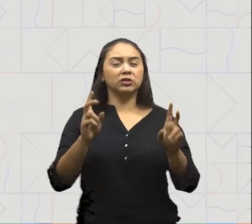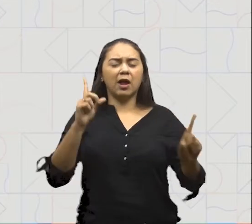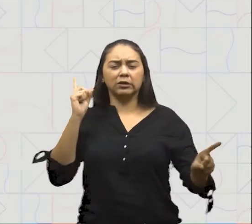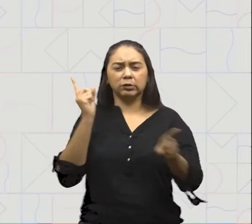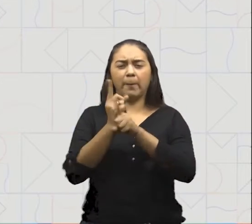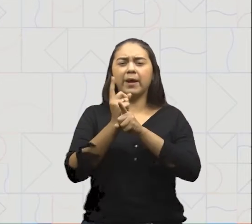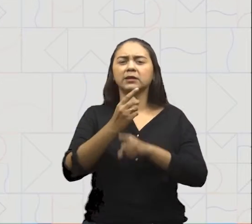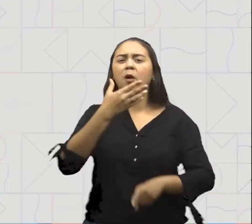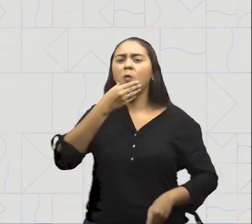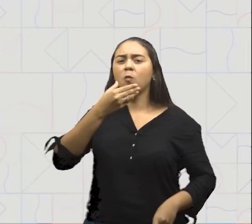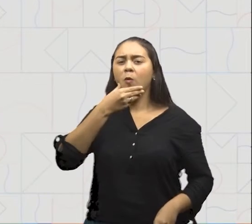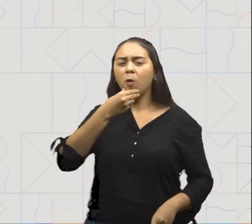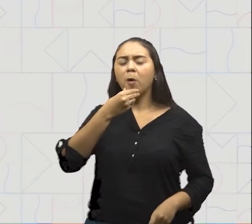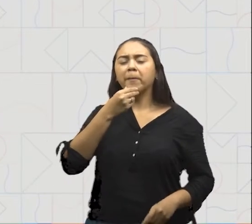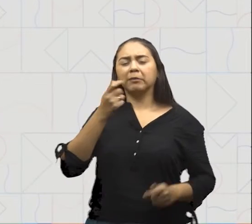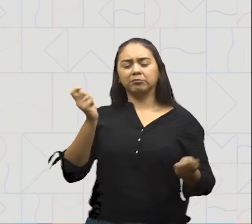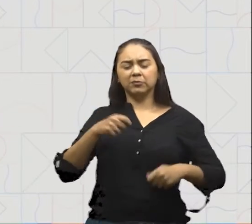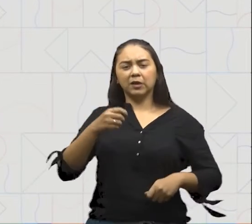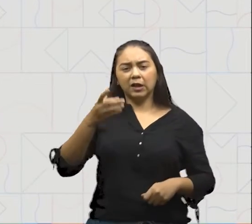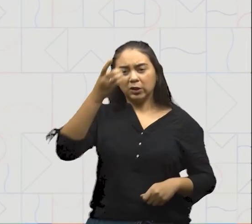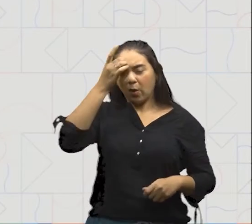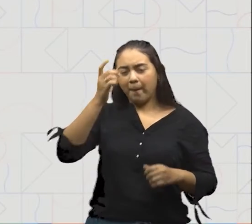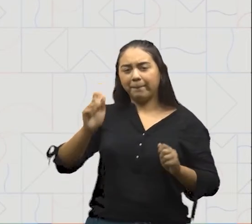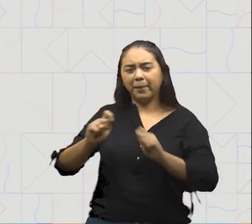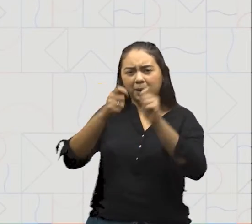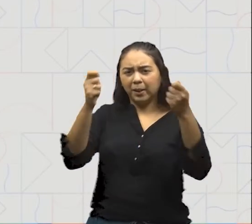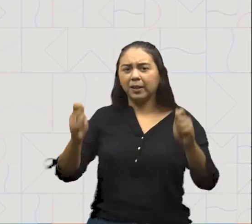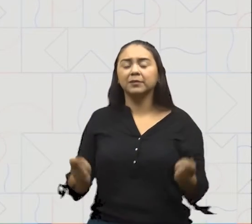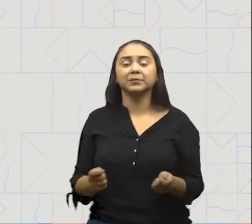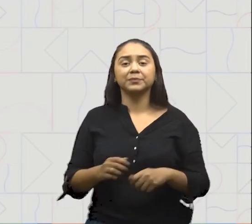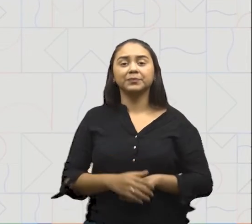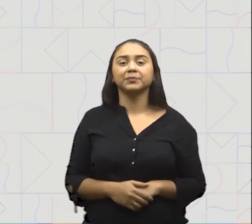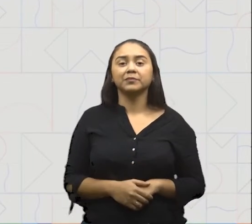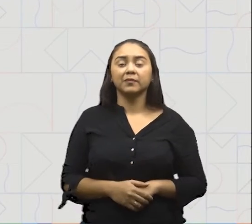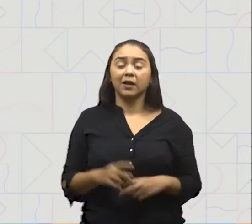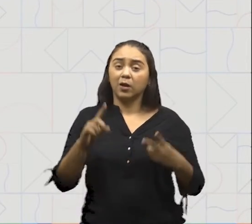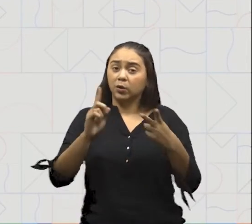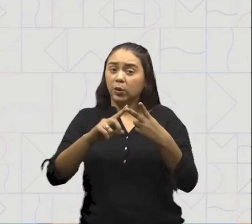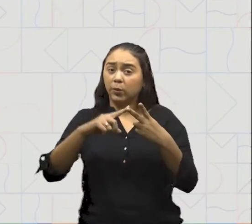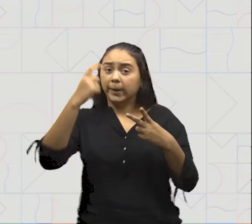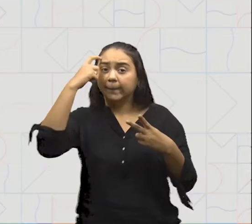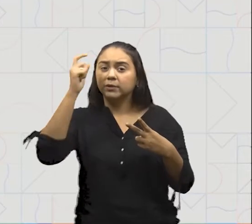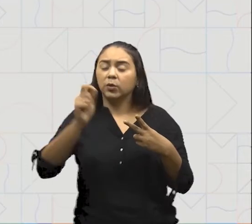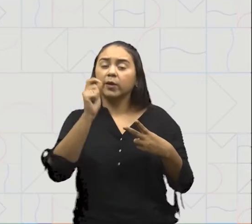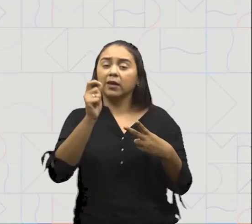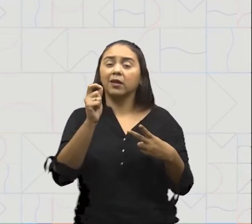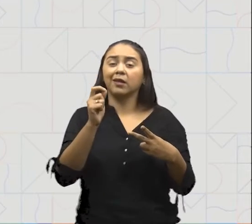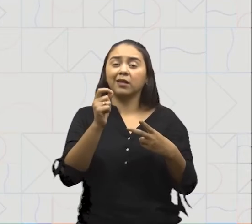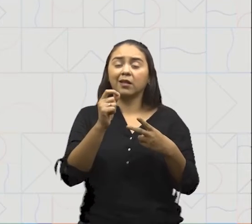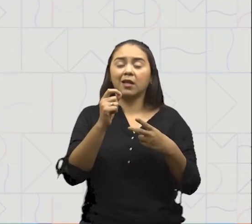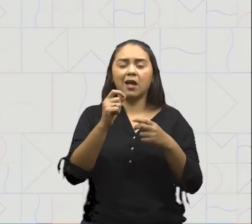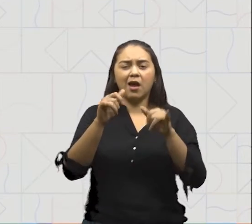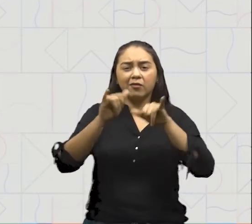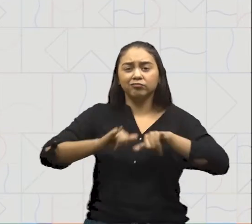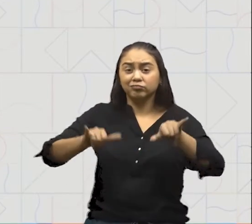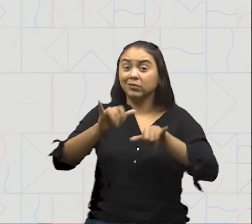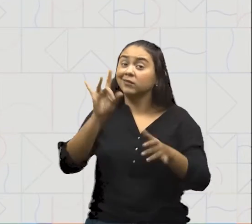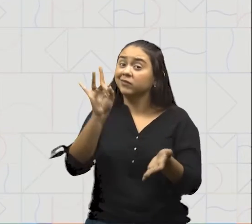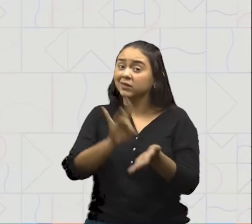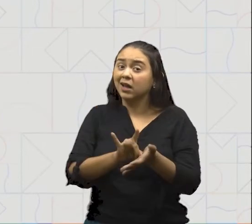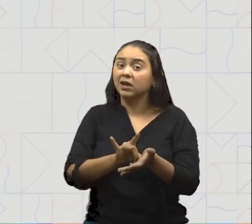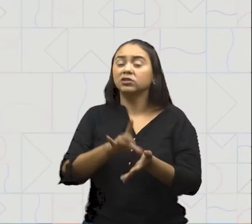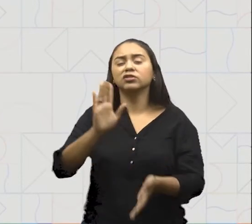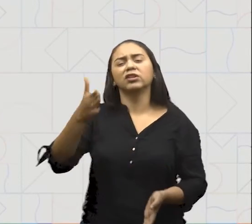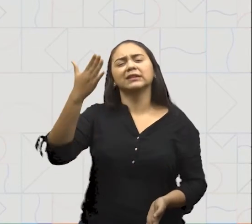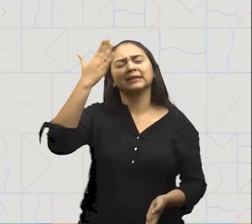tal? Ótimo! O segundo ponto que precisamos pensar é na informação real. Bom, na verdade, já sabemos